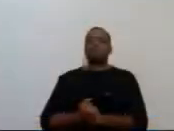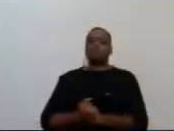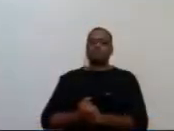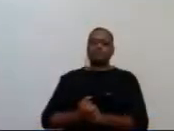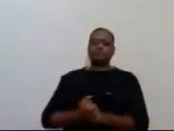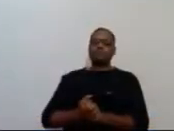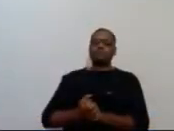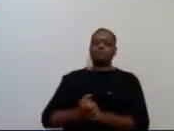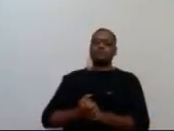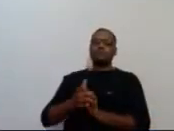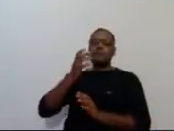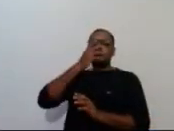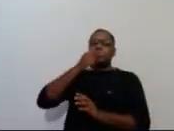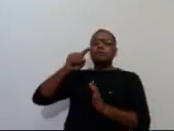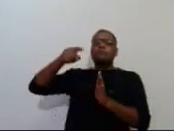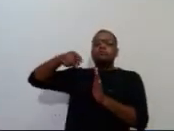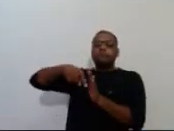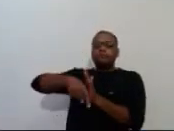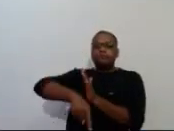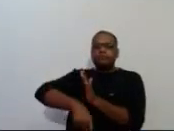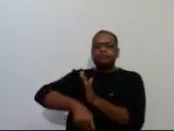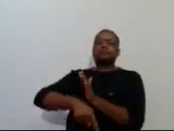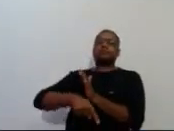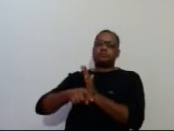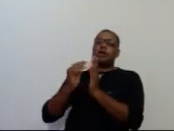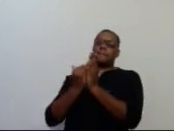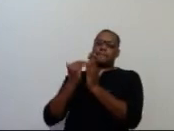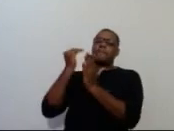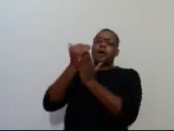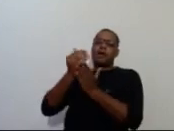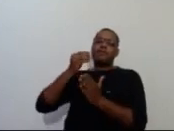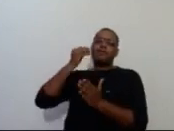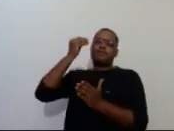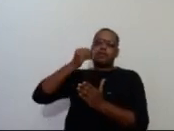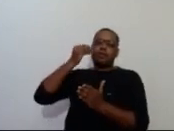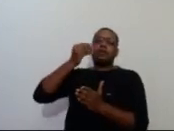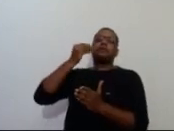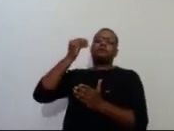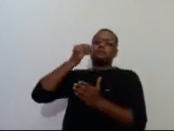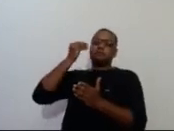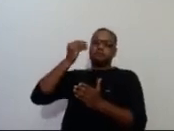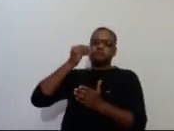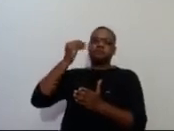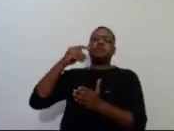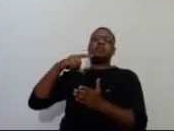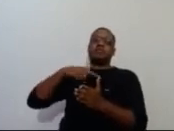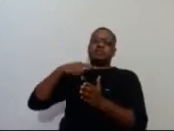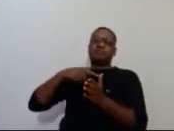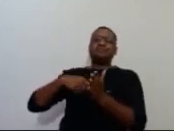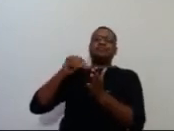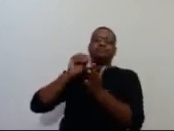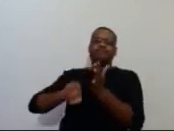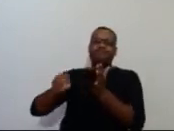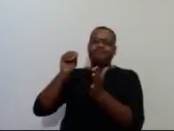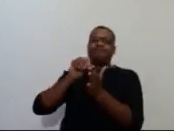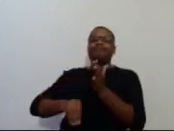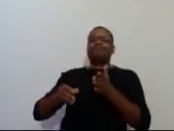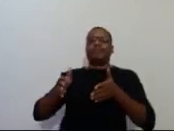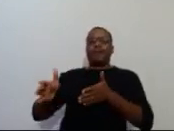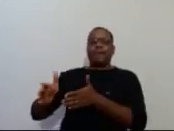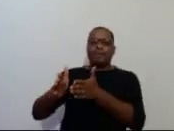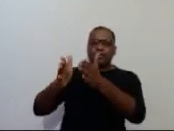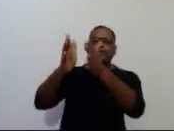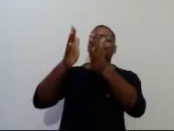Precisa ser aprofundada, né? Precisa ser vivenciada. Ainda temos um caminho muito longo aí